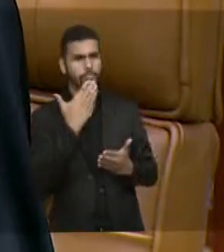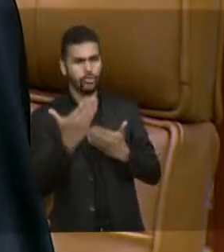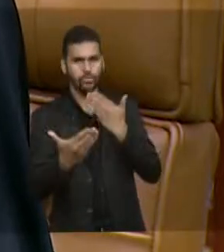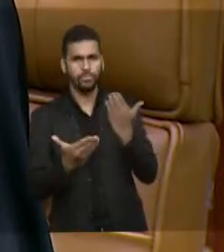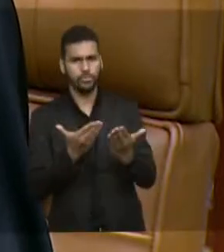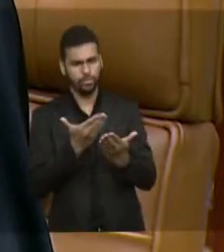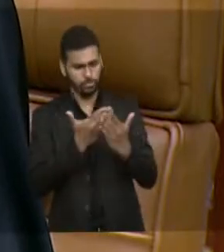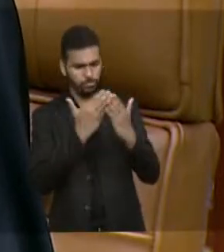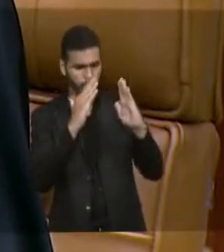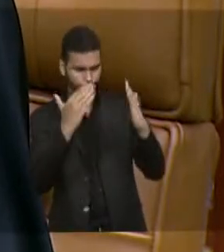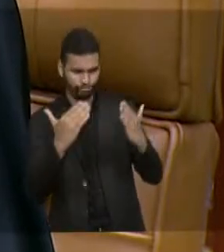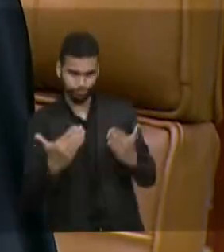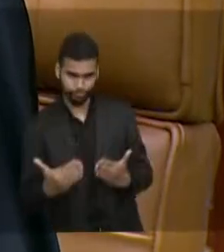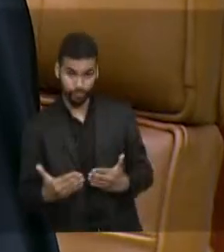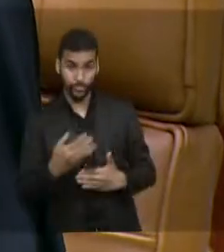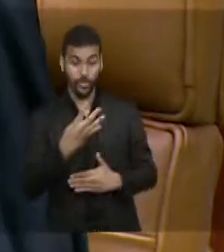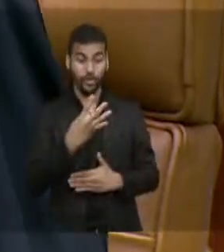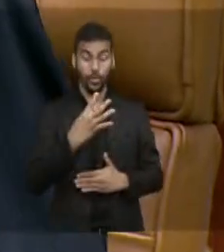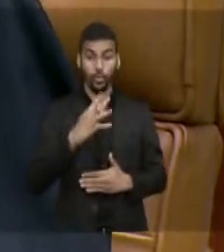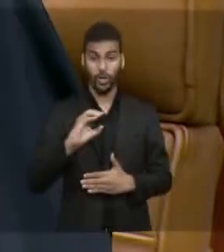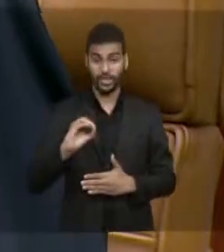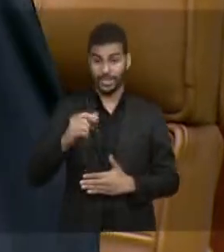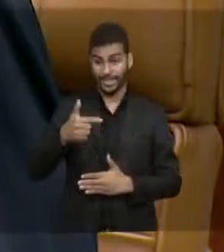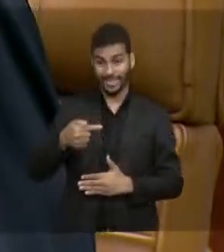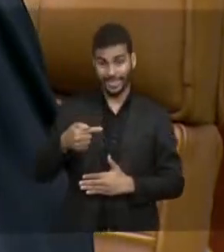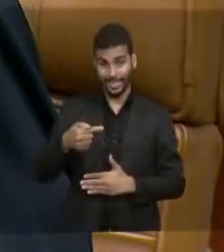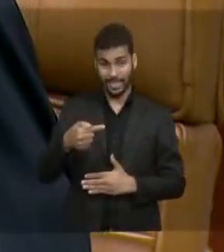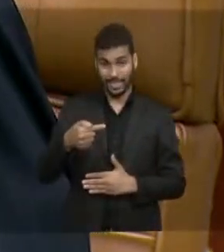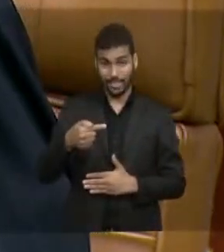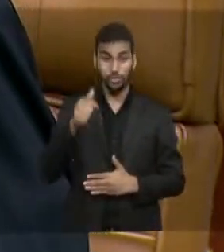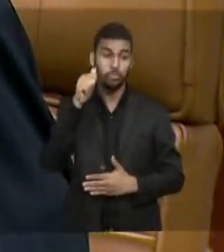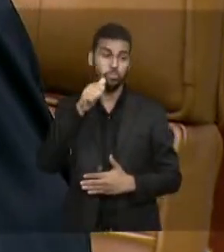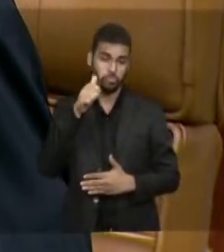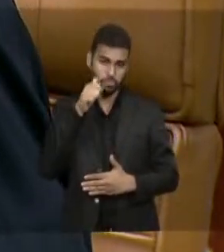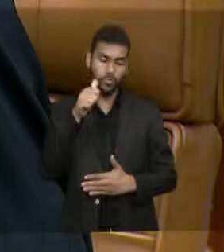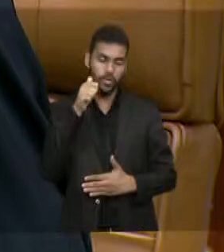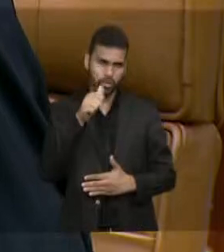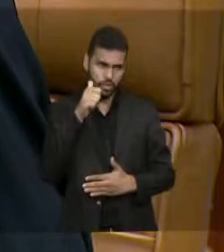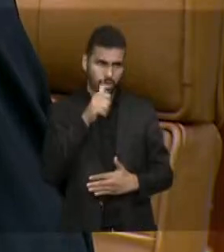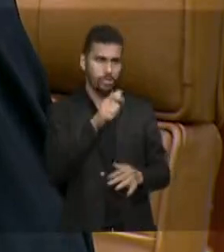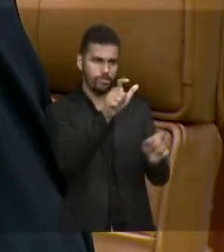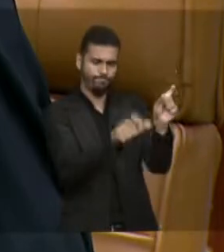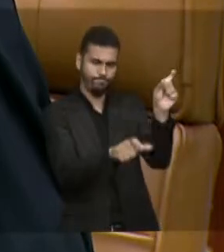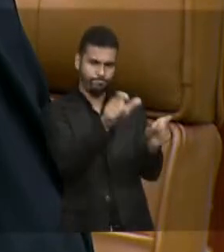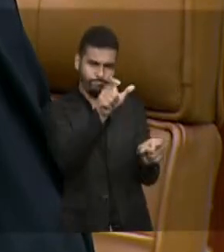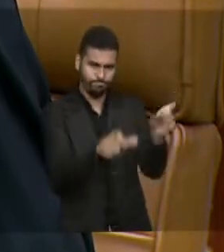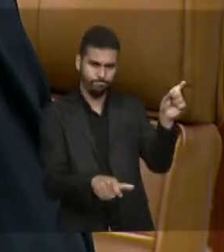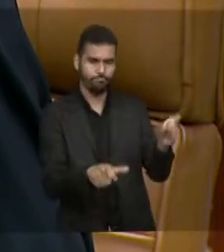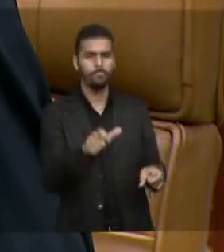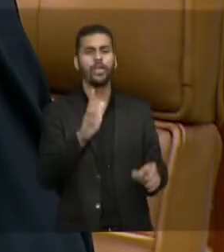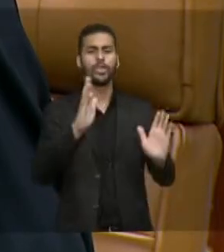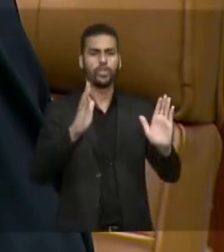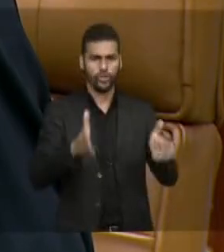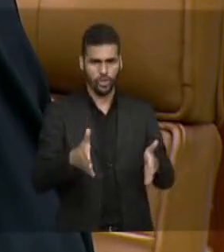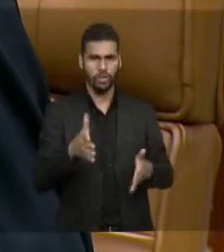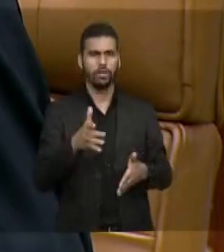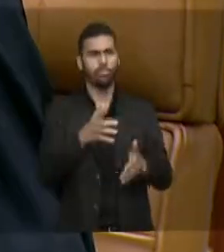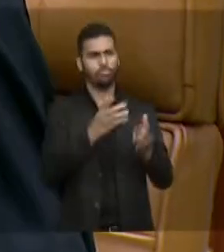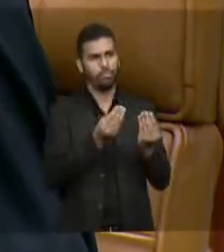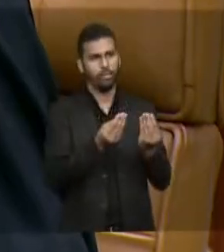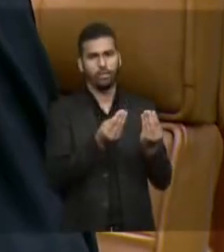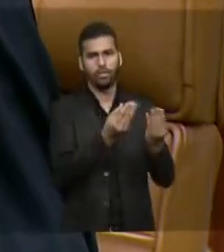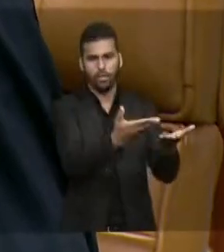407 foram 407 mulheres é foram Aqui foram